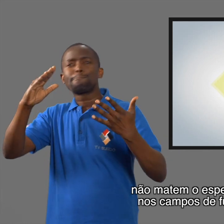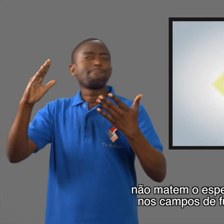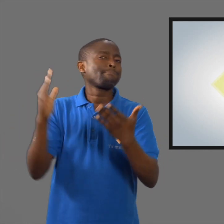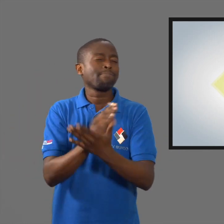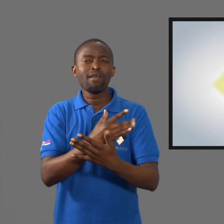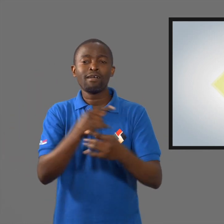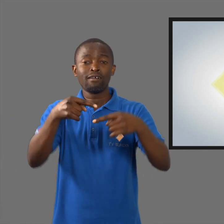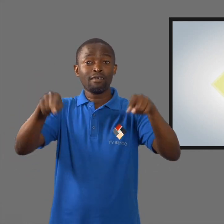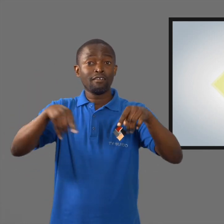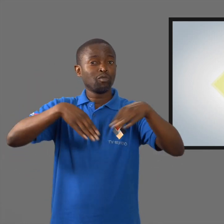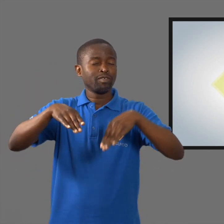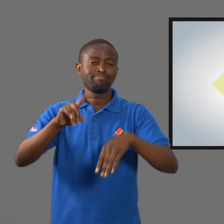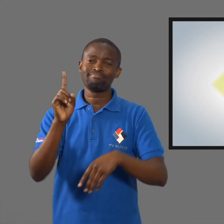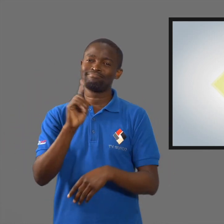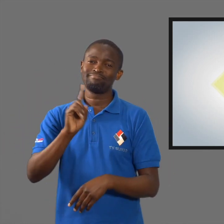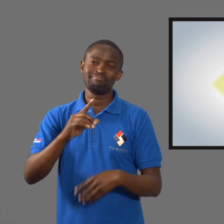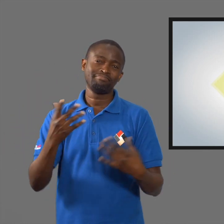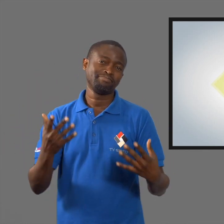futebol.